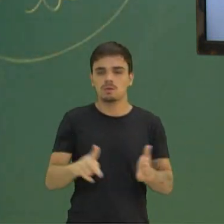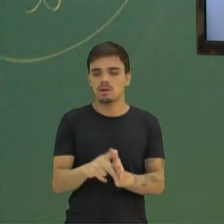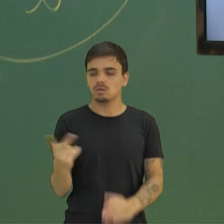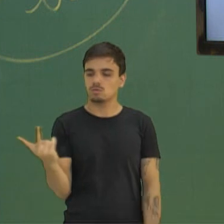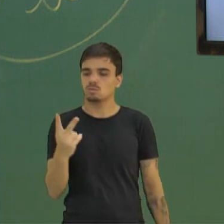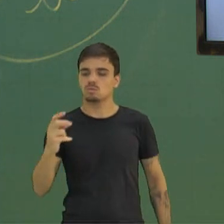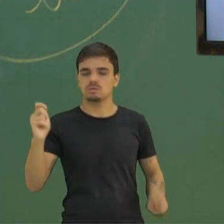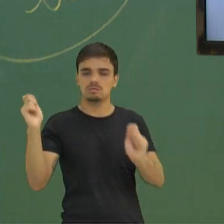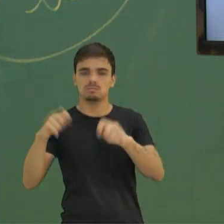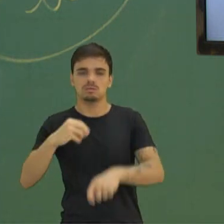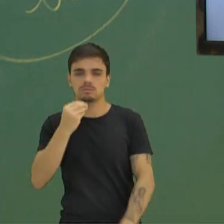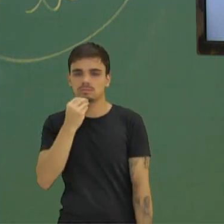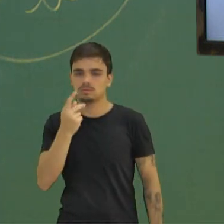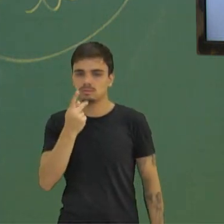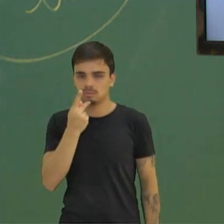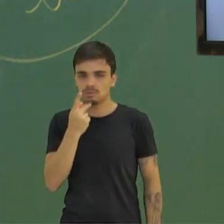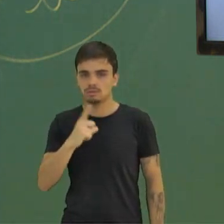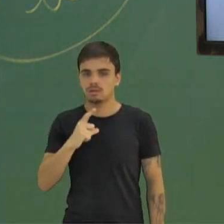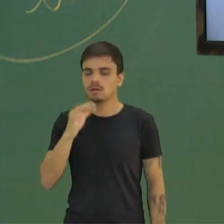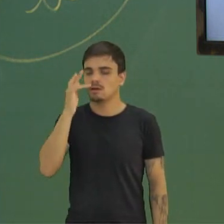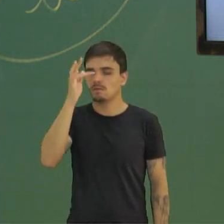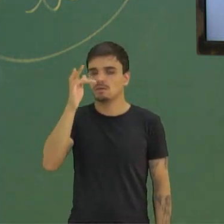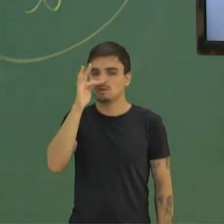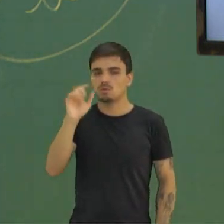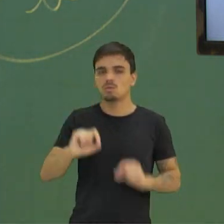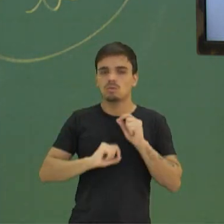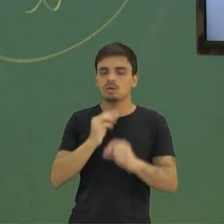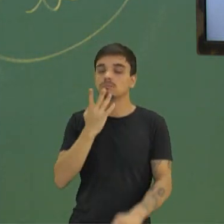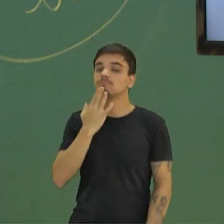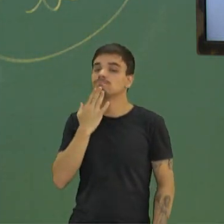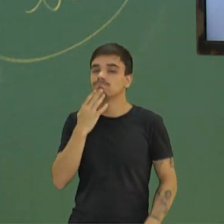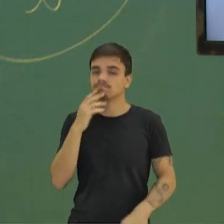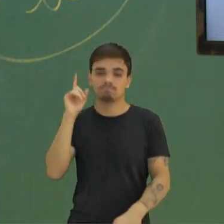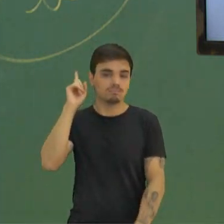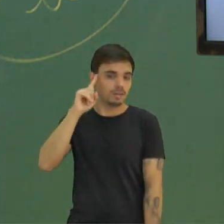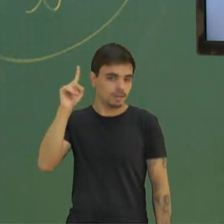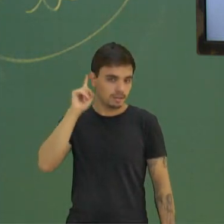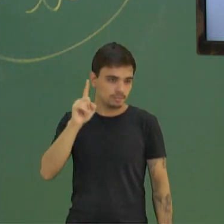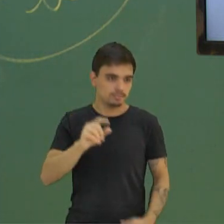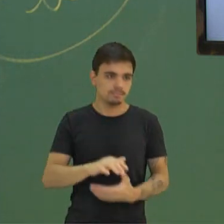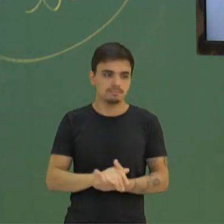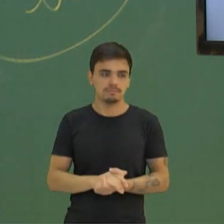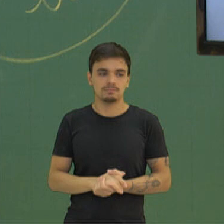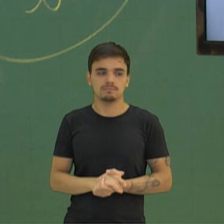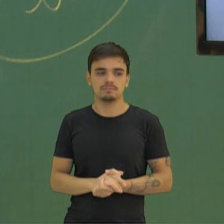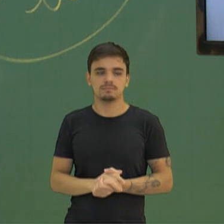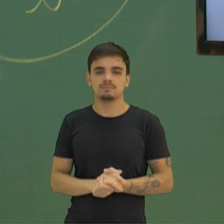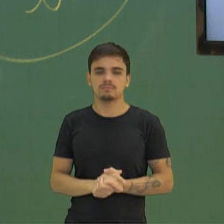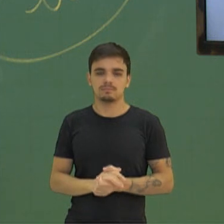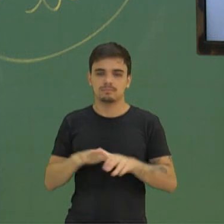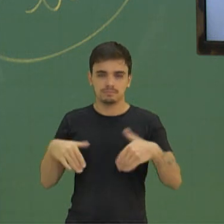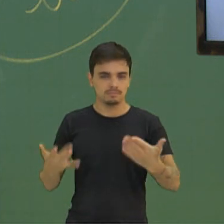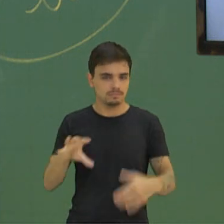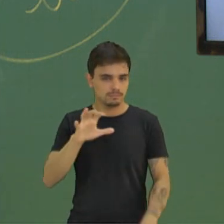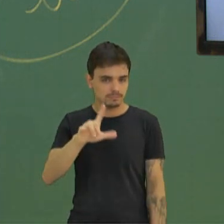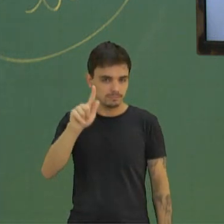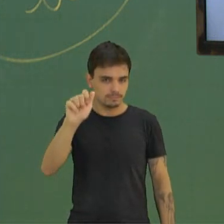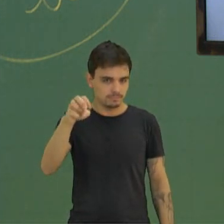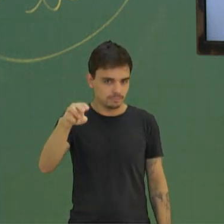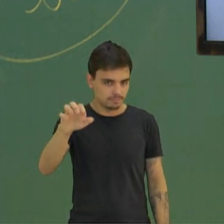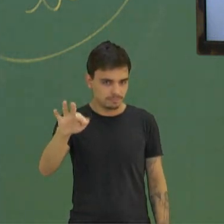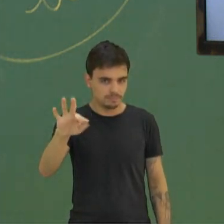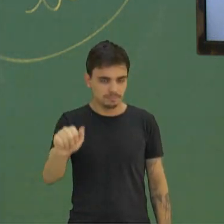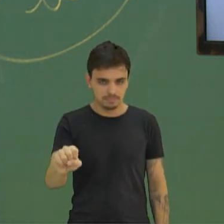duas possibilidades a flor ter a coloração Branca Então se esses roupa se estes gametas